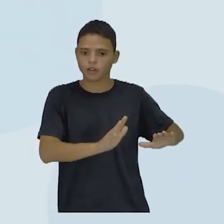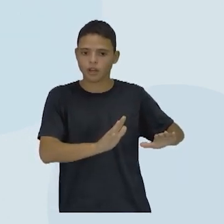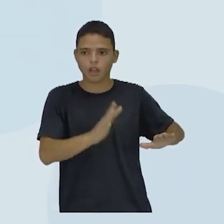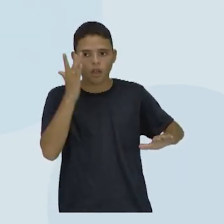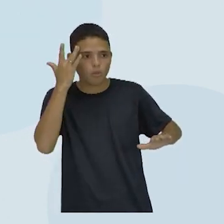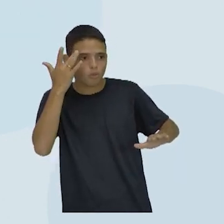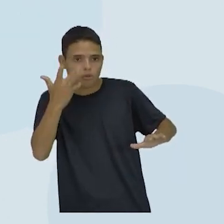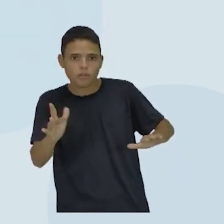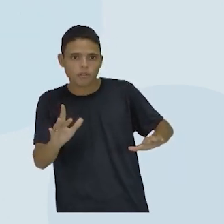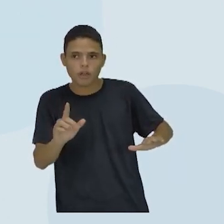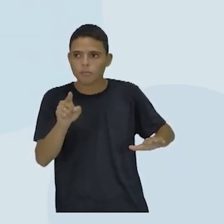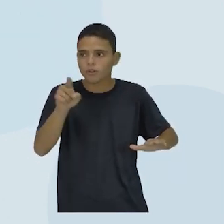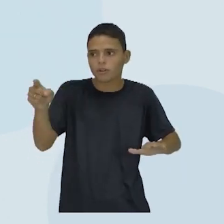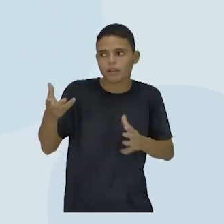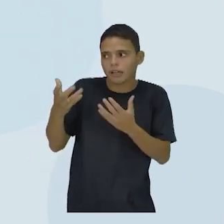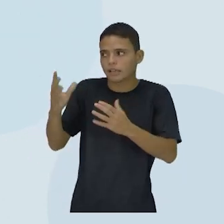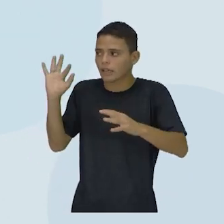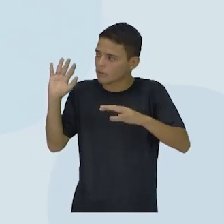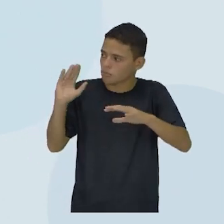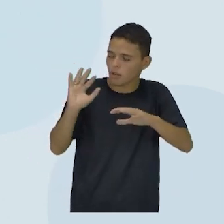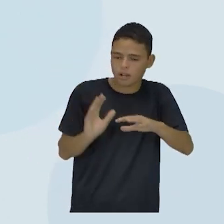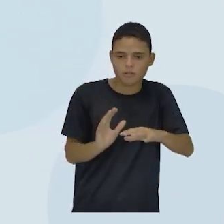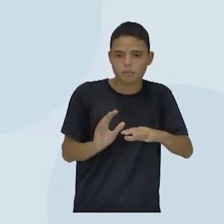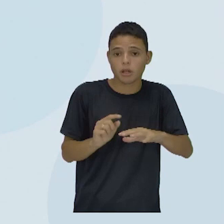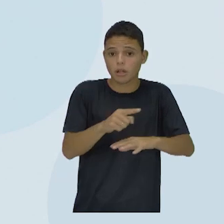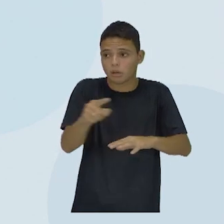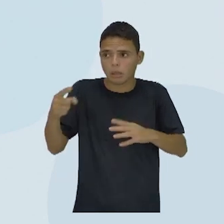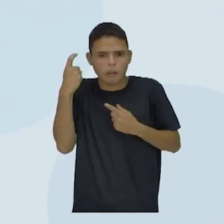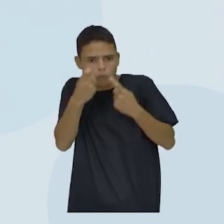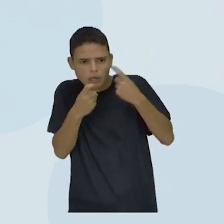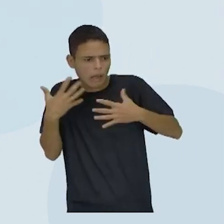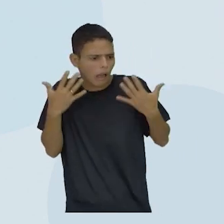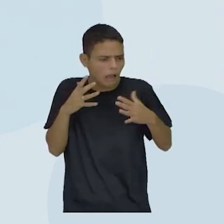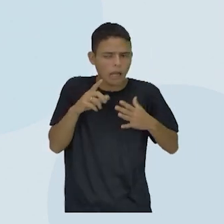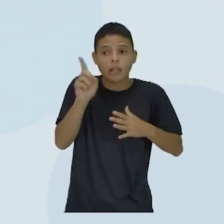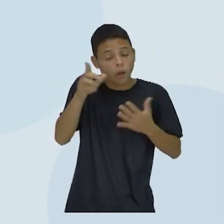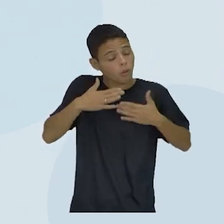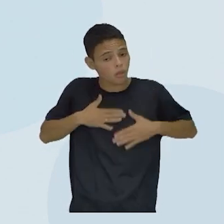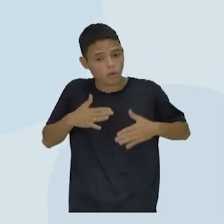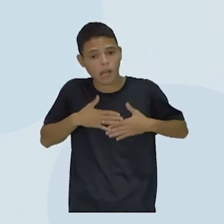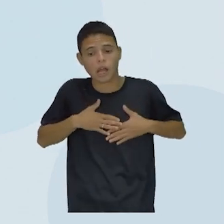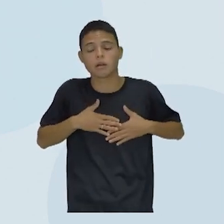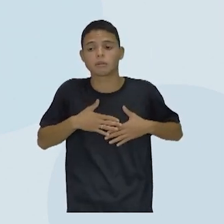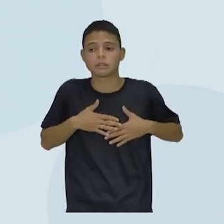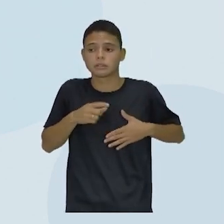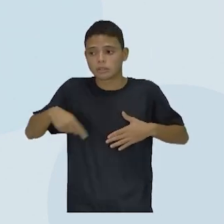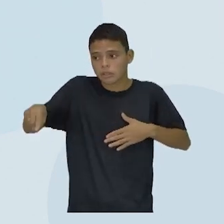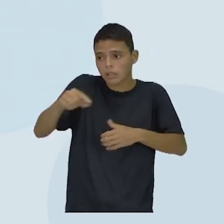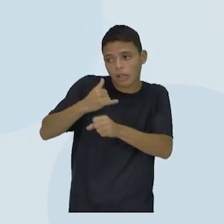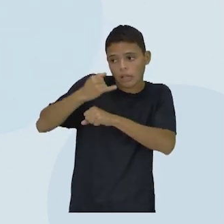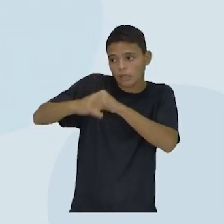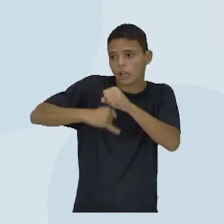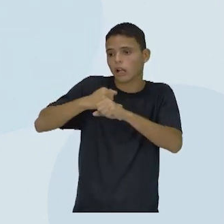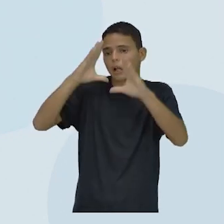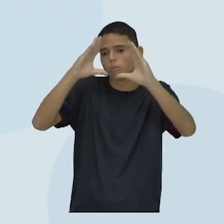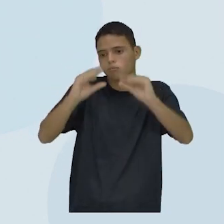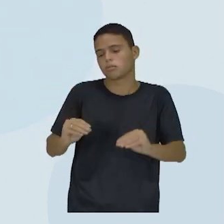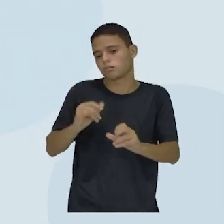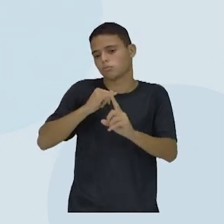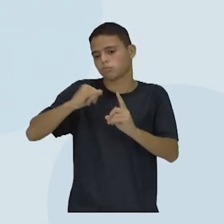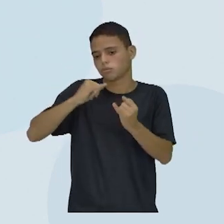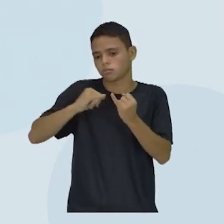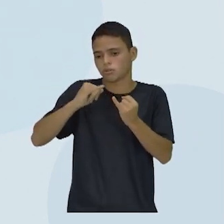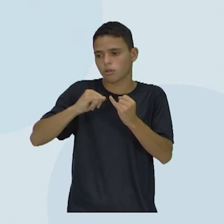o que essas criaturas querem em nosso planeta. Não entrem em pânico. No momento, estamos sem internet. Todas as informações